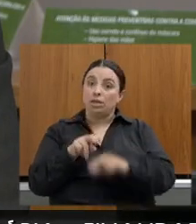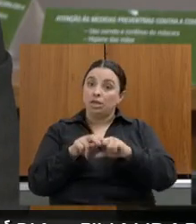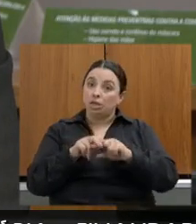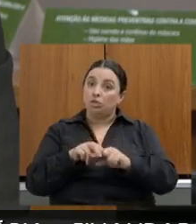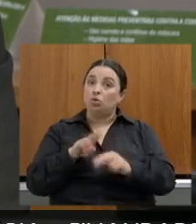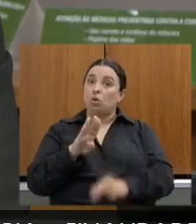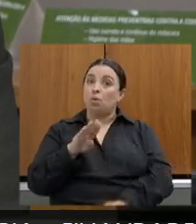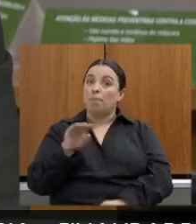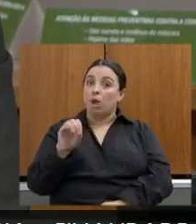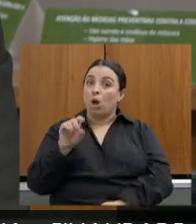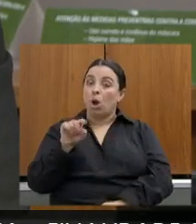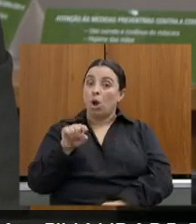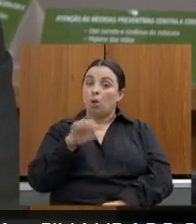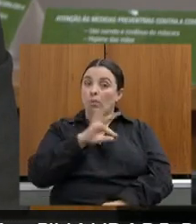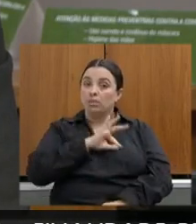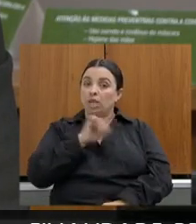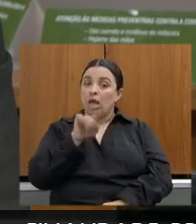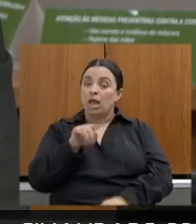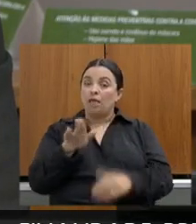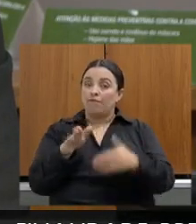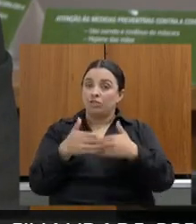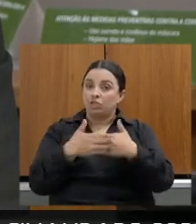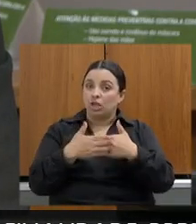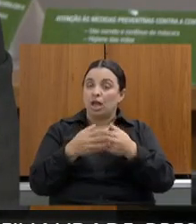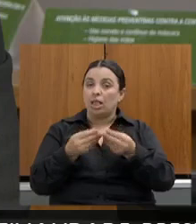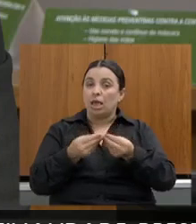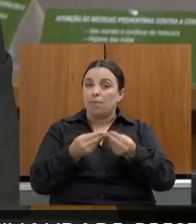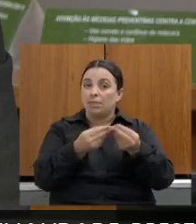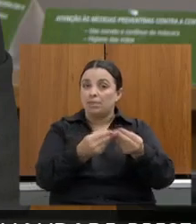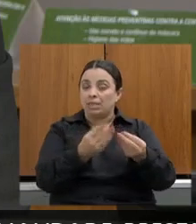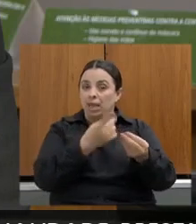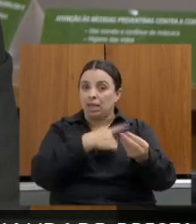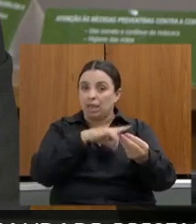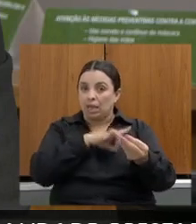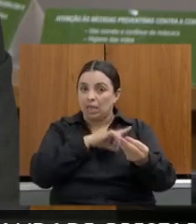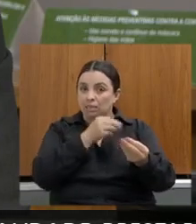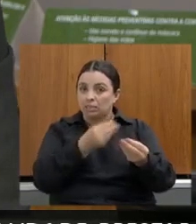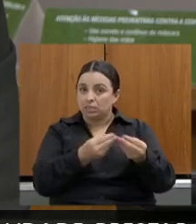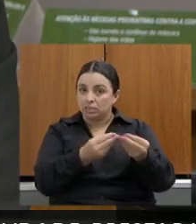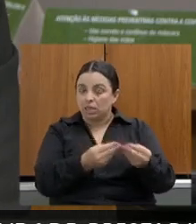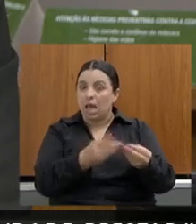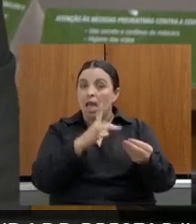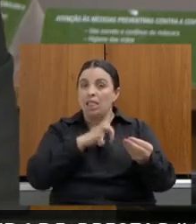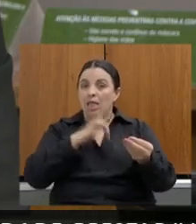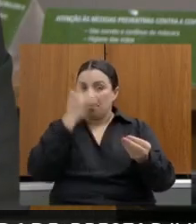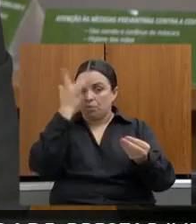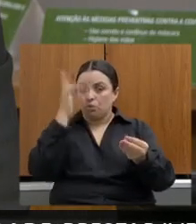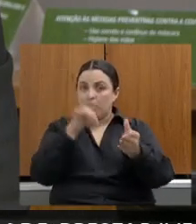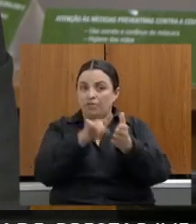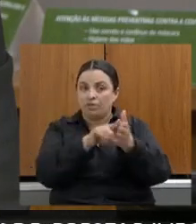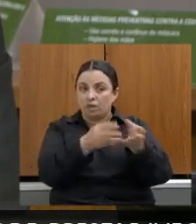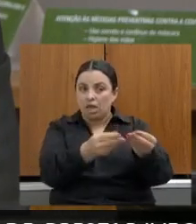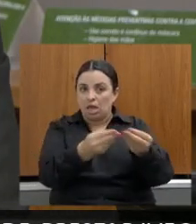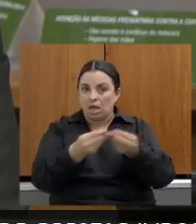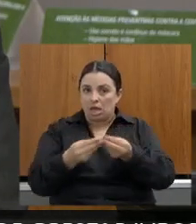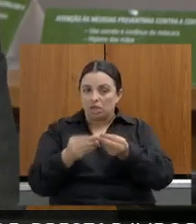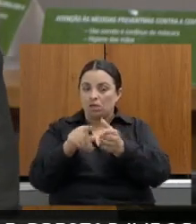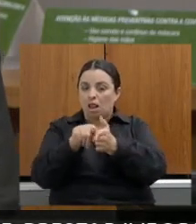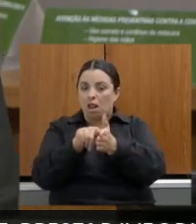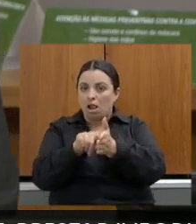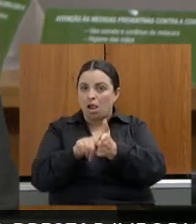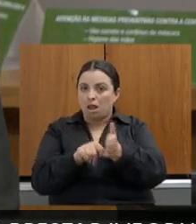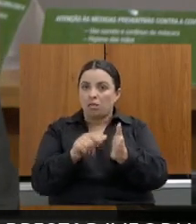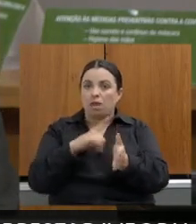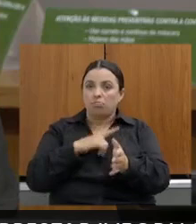fechada ela apresentada a delegacia ali na ponta nós temos um investigador que faz a